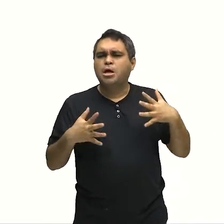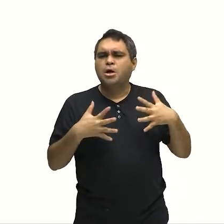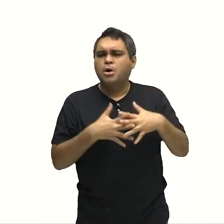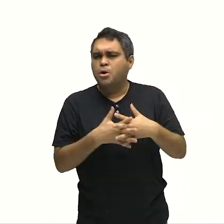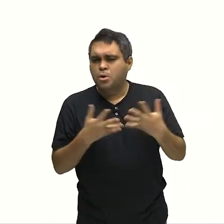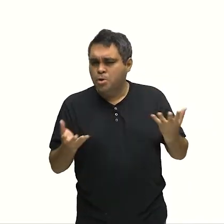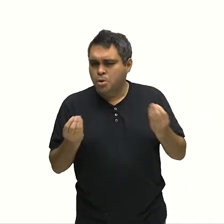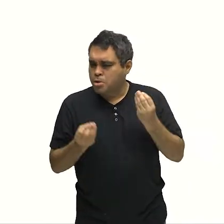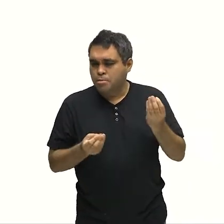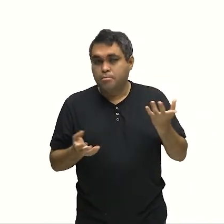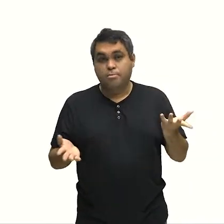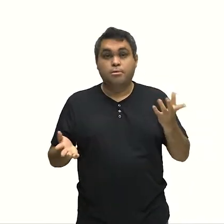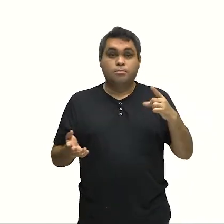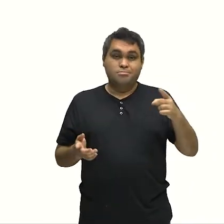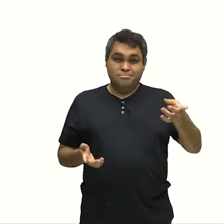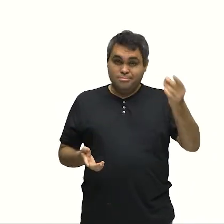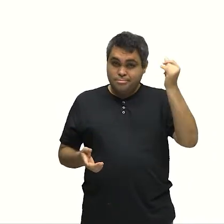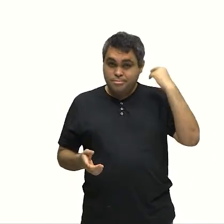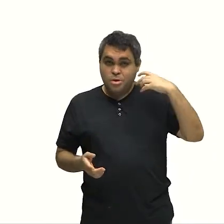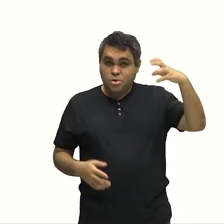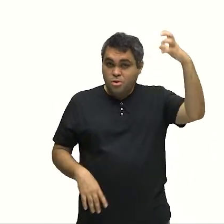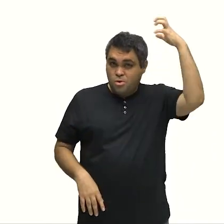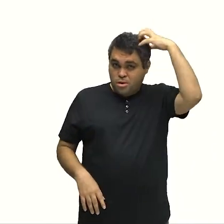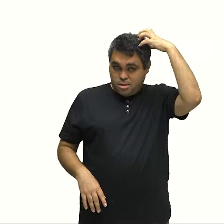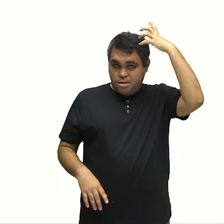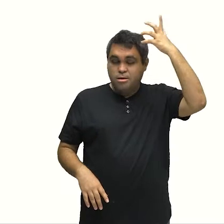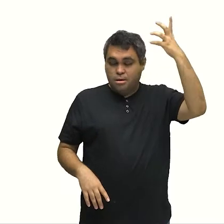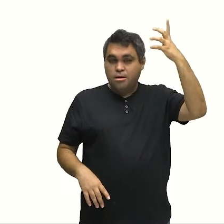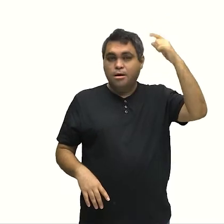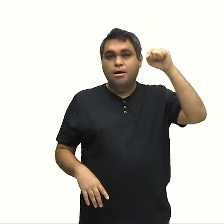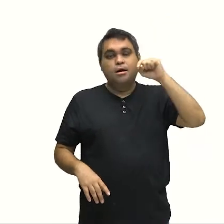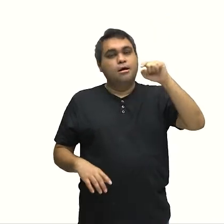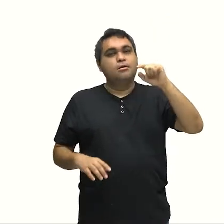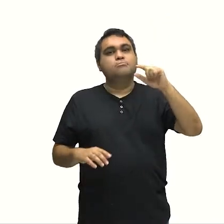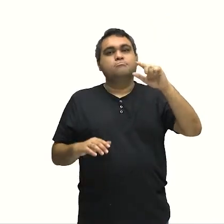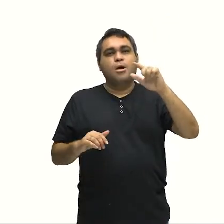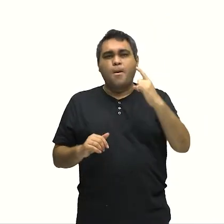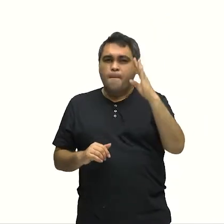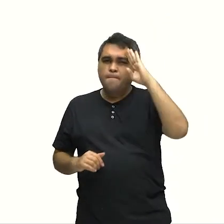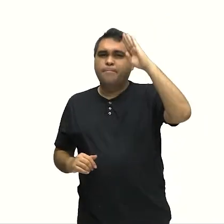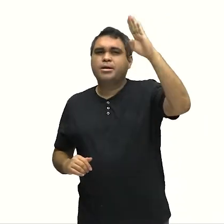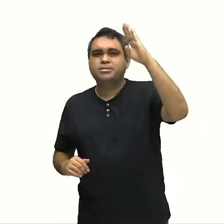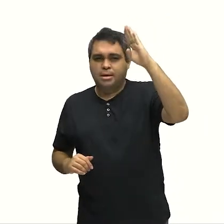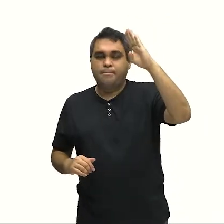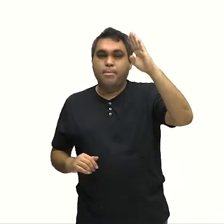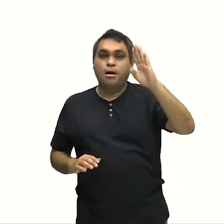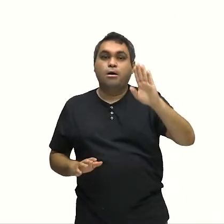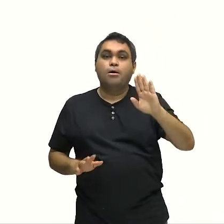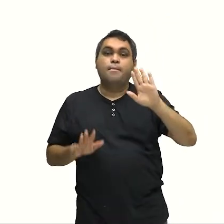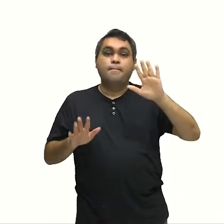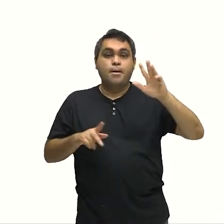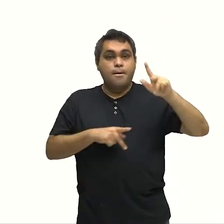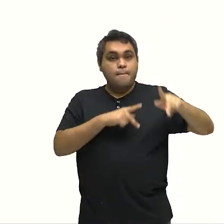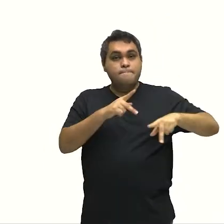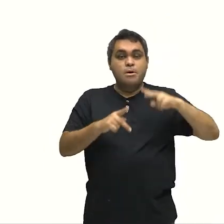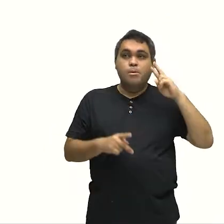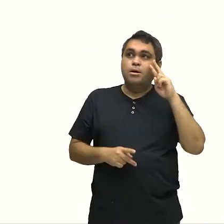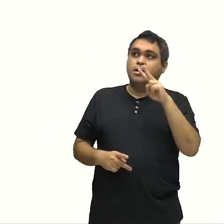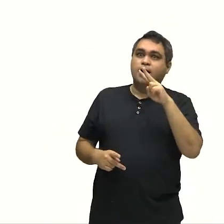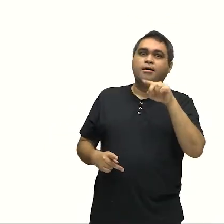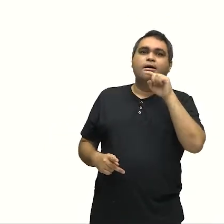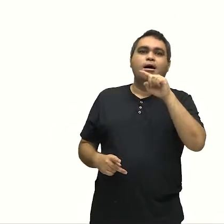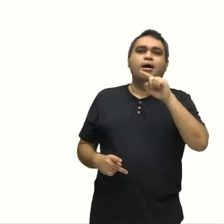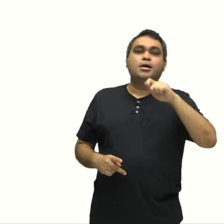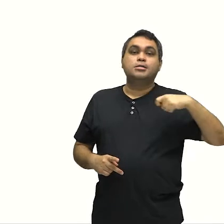o rei que ocupava aqui o topo dessa pirâmide também era visto como alguém que representava diretamente